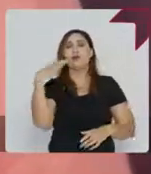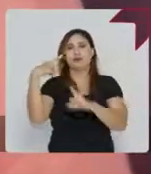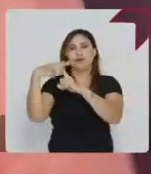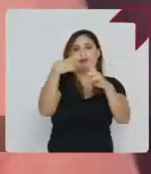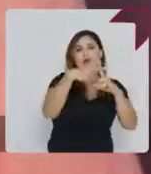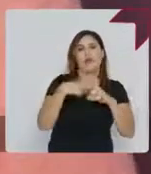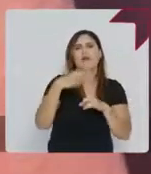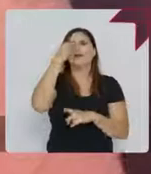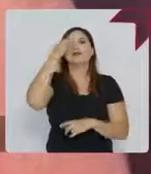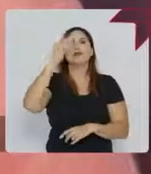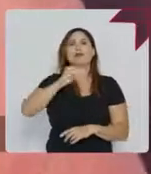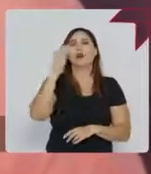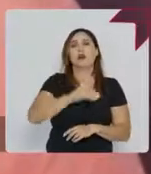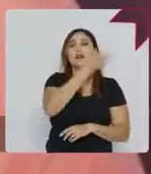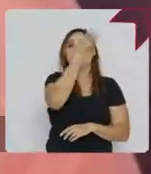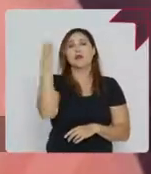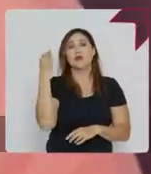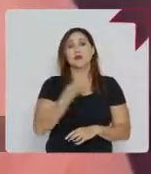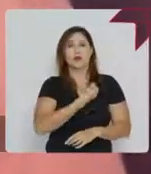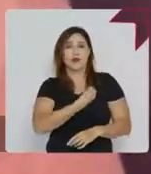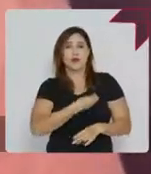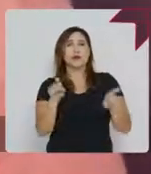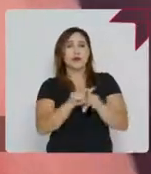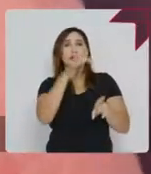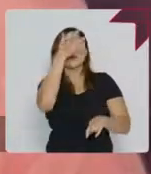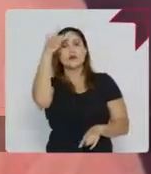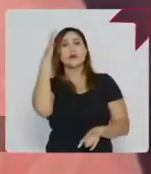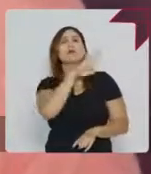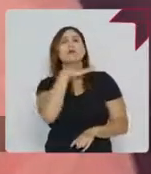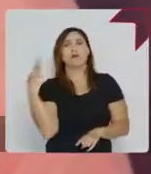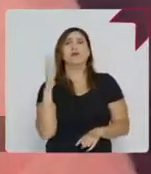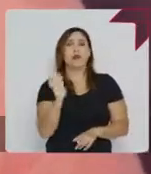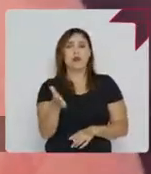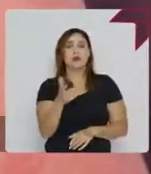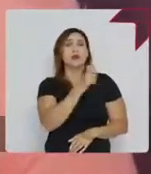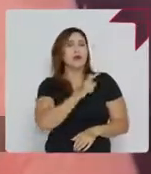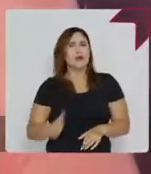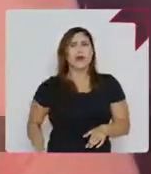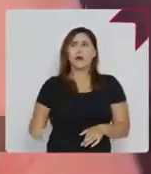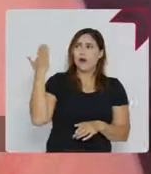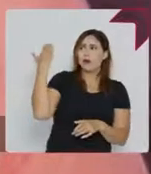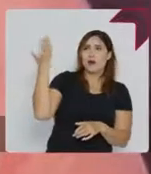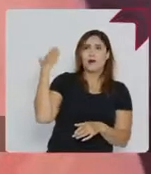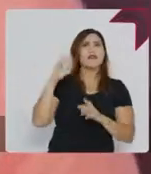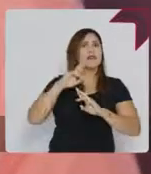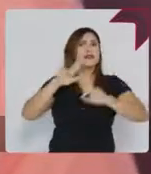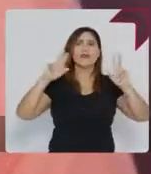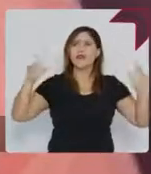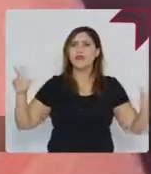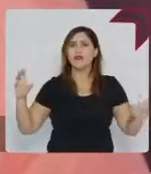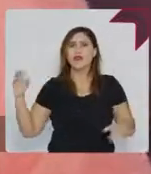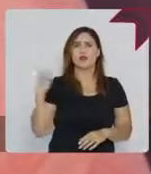abandonado. Ele esqueceu dos vivos e dos mortos. Nos nossos governos, não era assim. A Zona